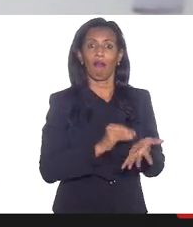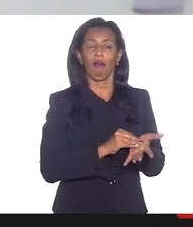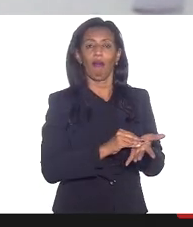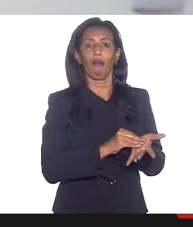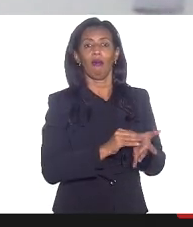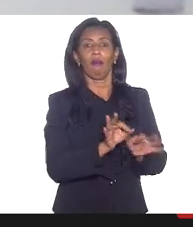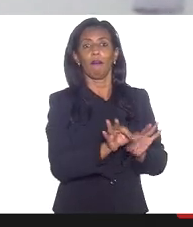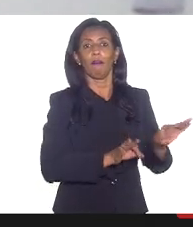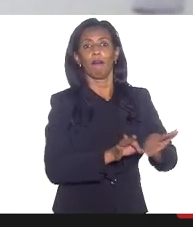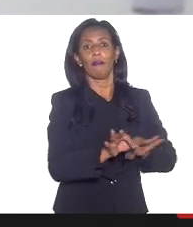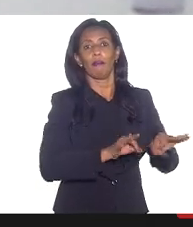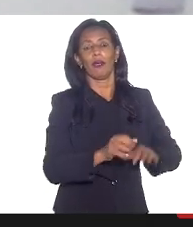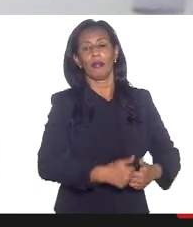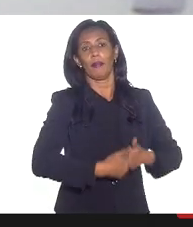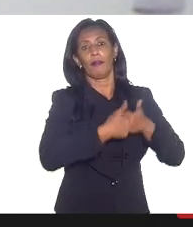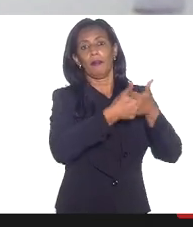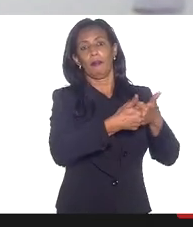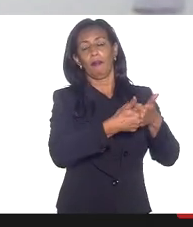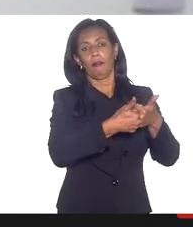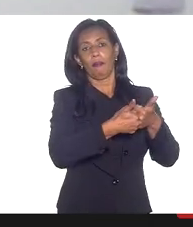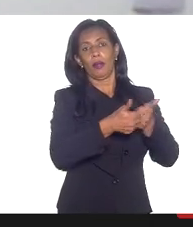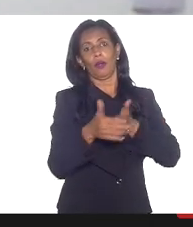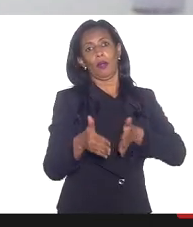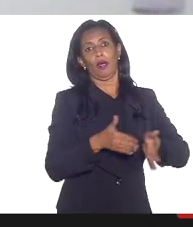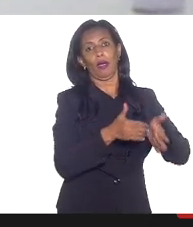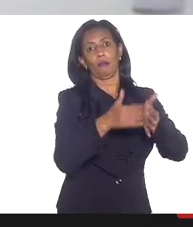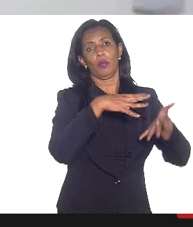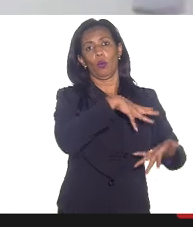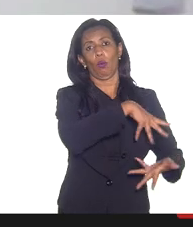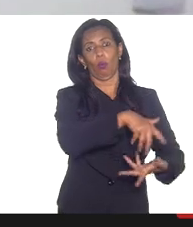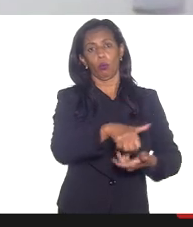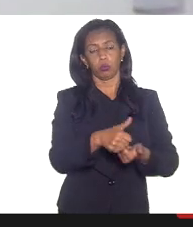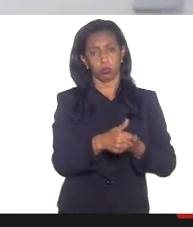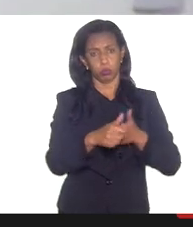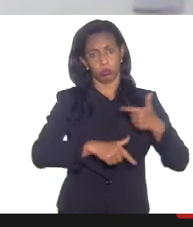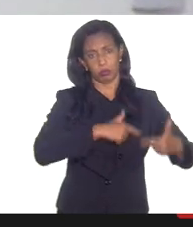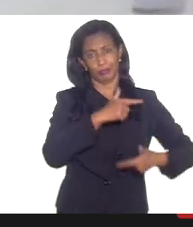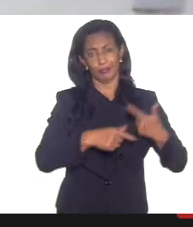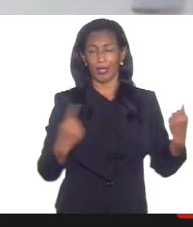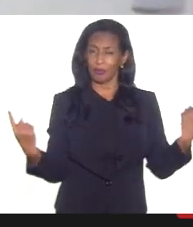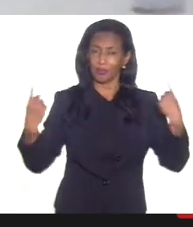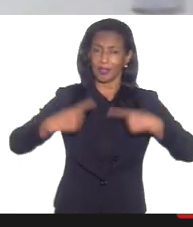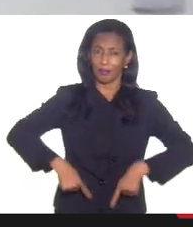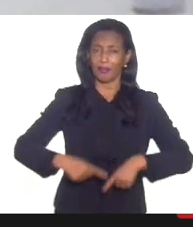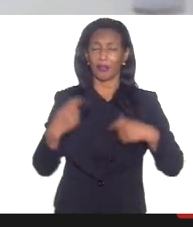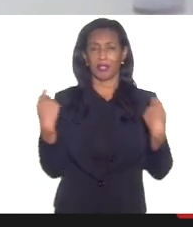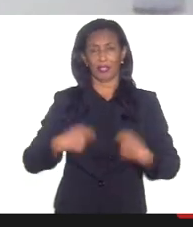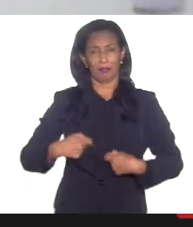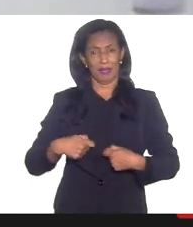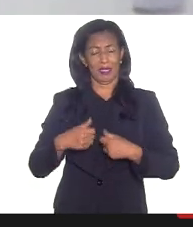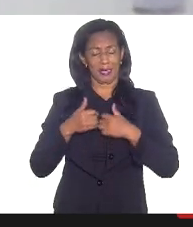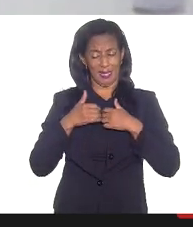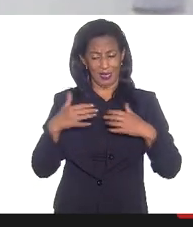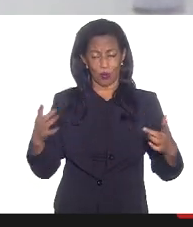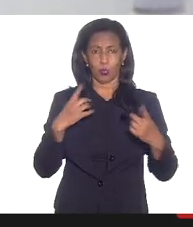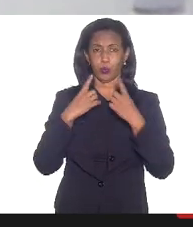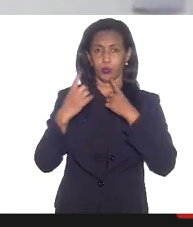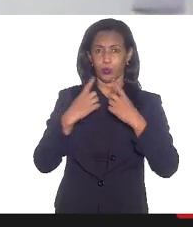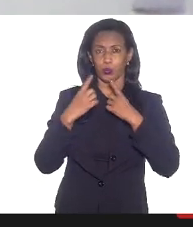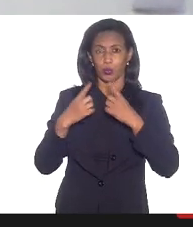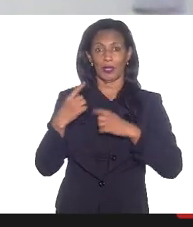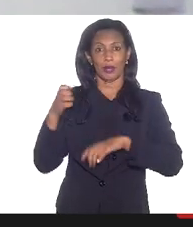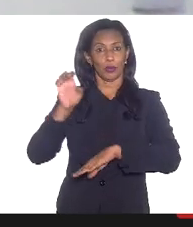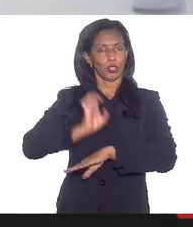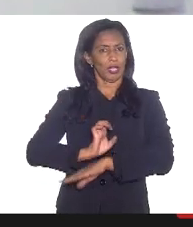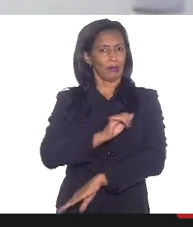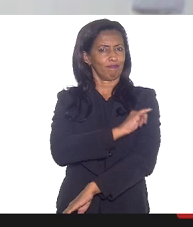para uma melhor inserção no mundo do trabalho. Acho que esses são desafios que a gente tem que enfrentar, são debates que têm que ser abertos e no estado do Rio de